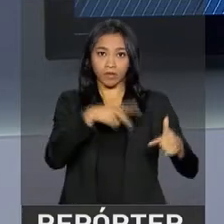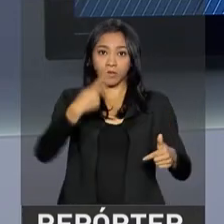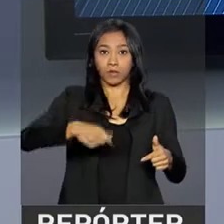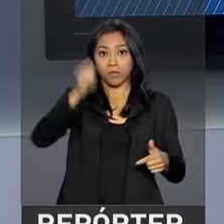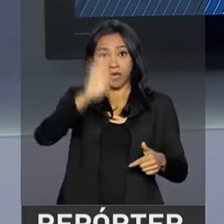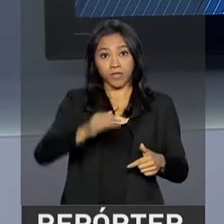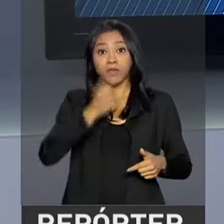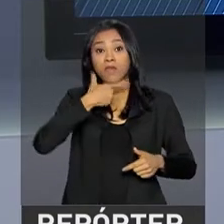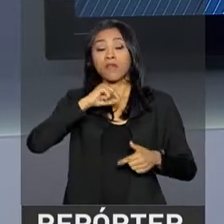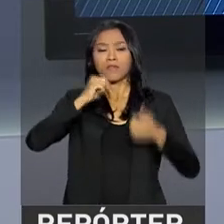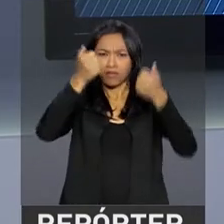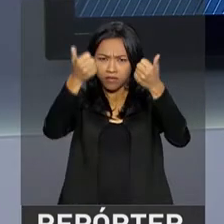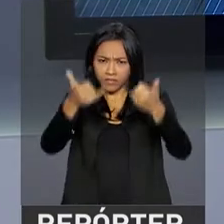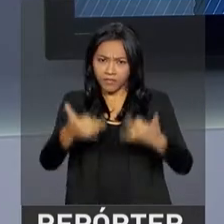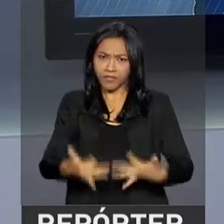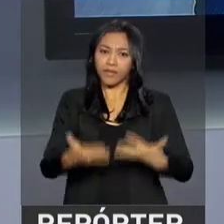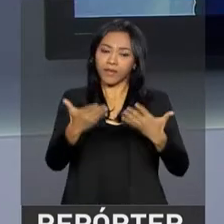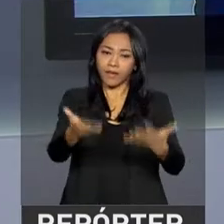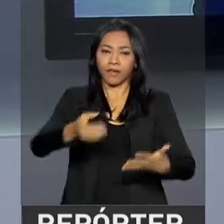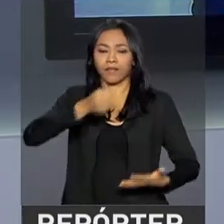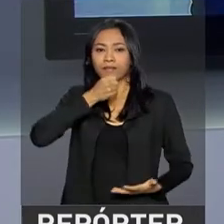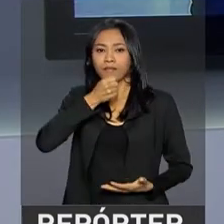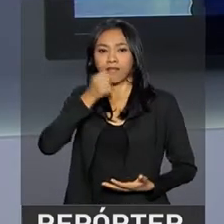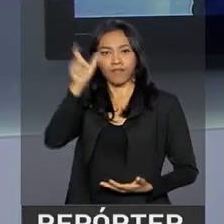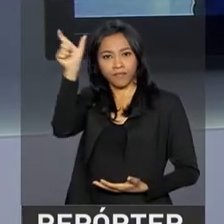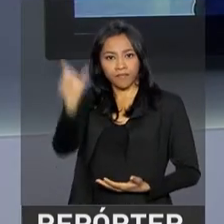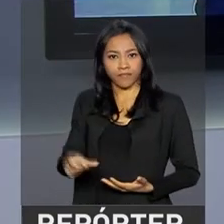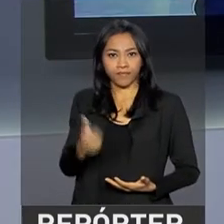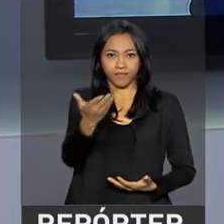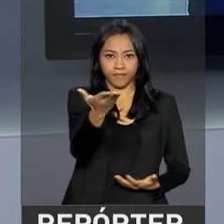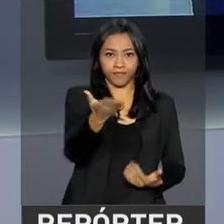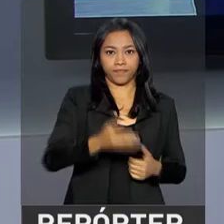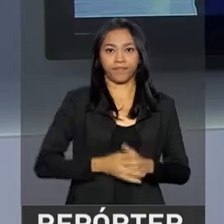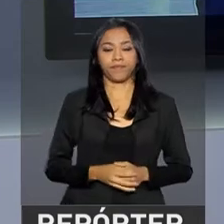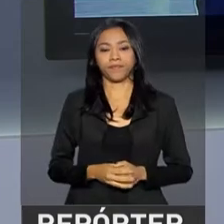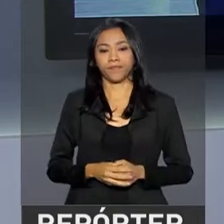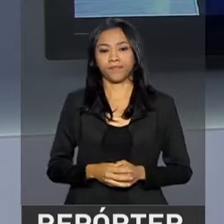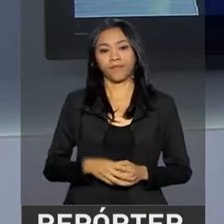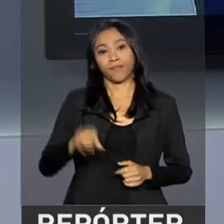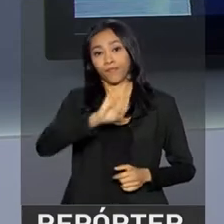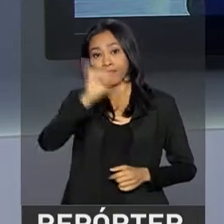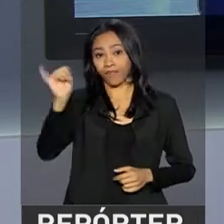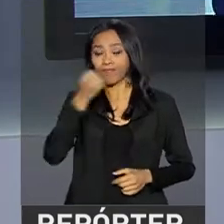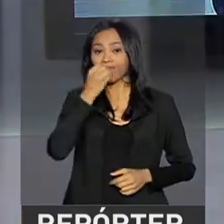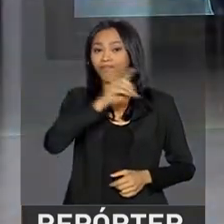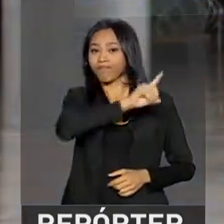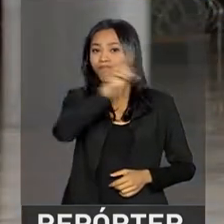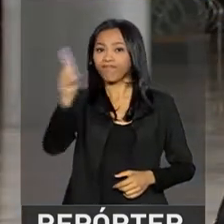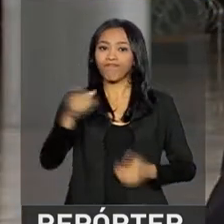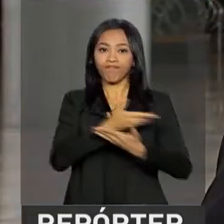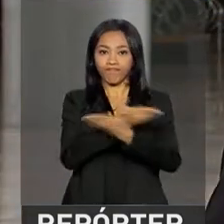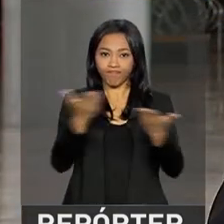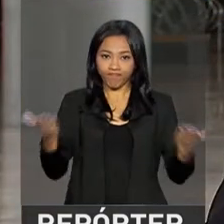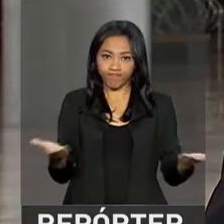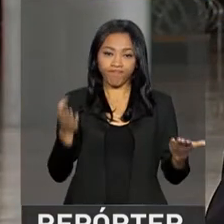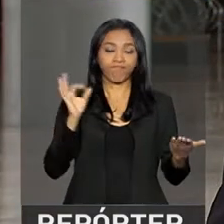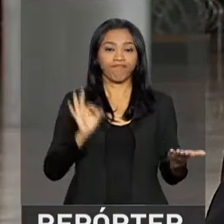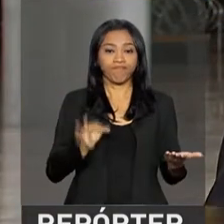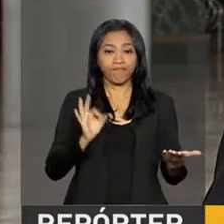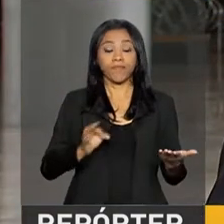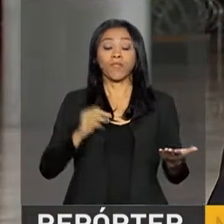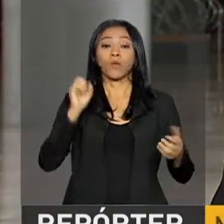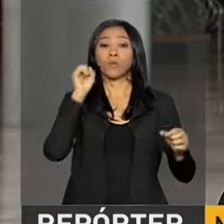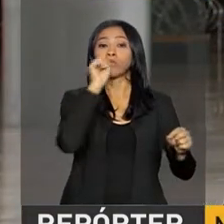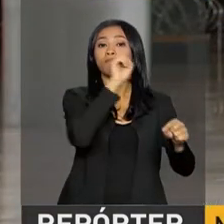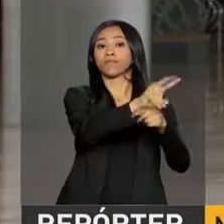essa recuperação é o repórter nem pereira o lamê roberto bom dia a todos é isso mesmo roberto o mercado de